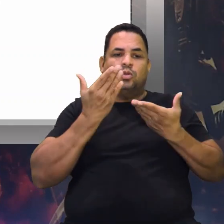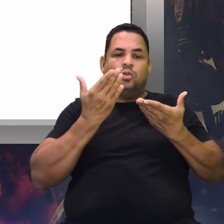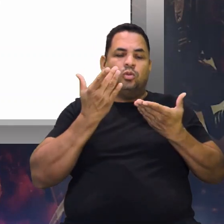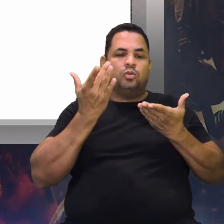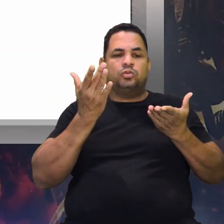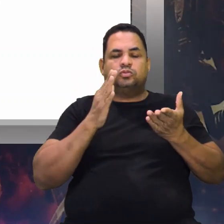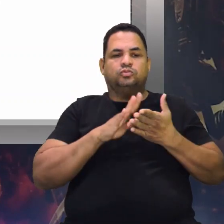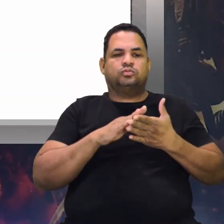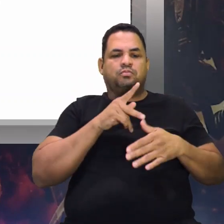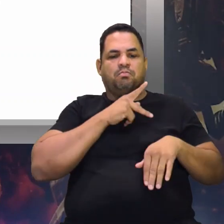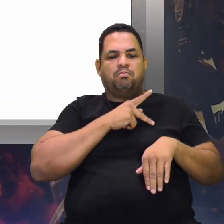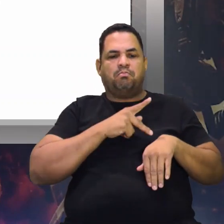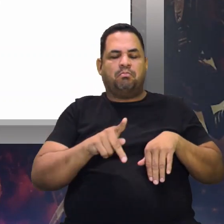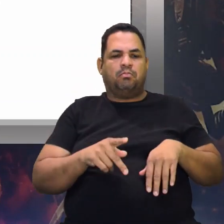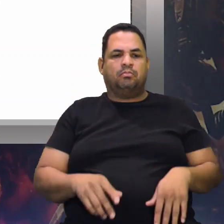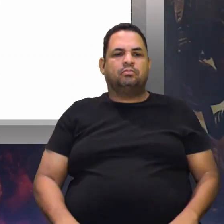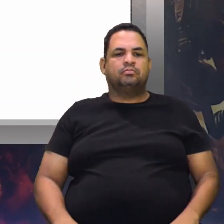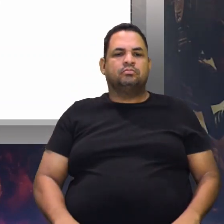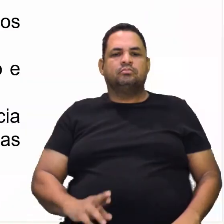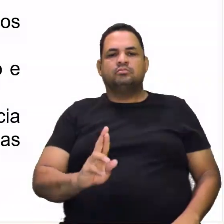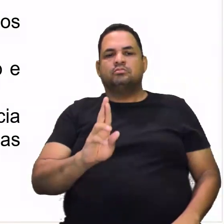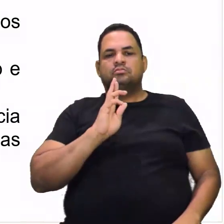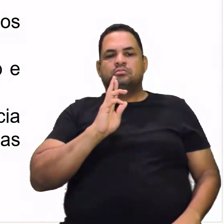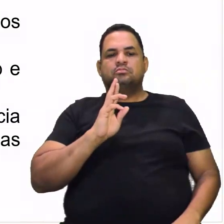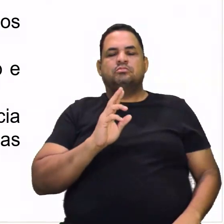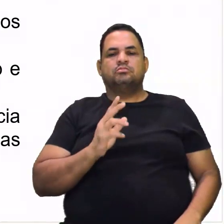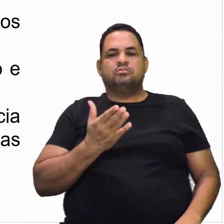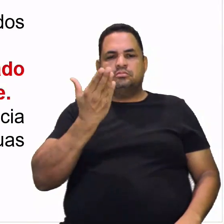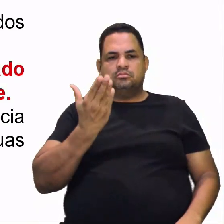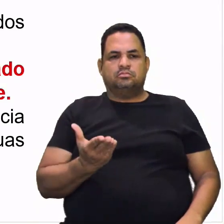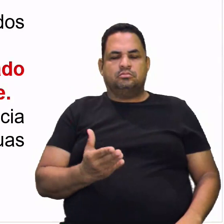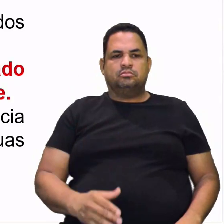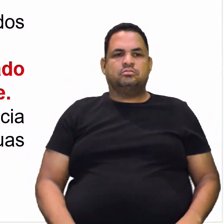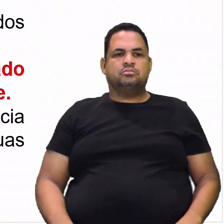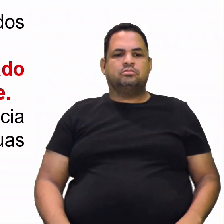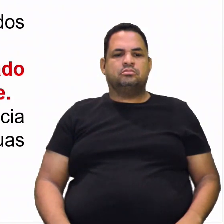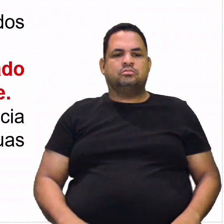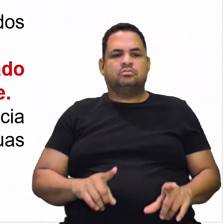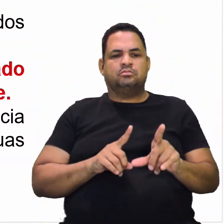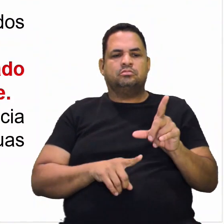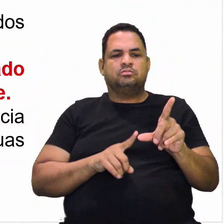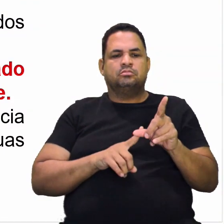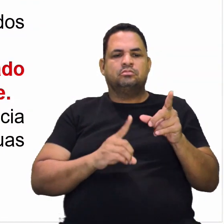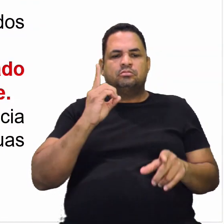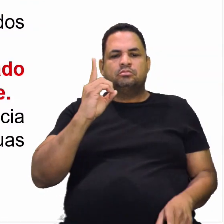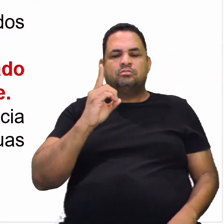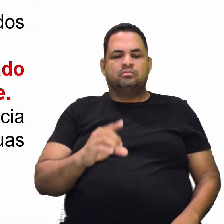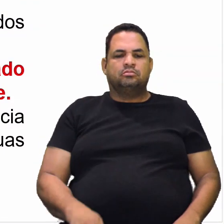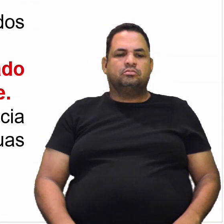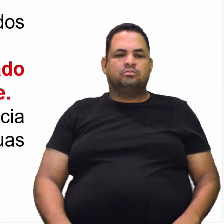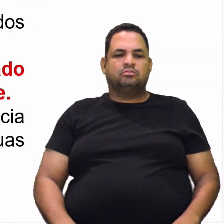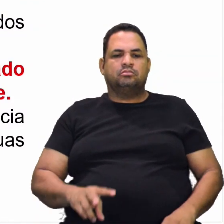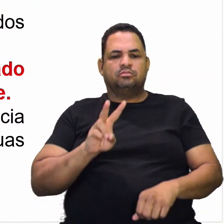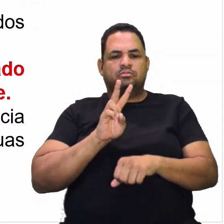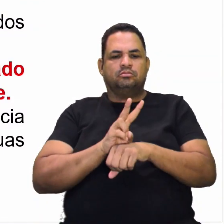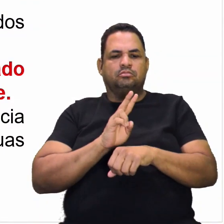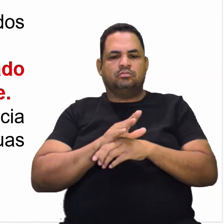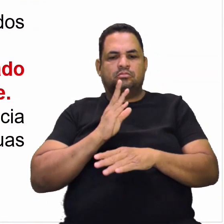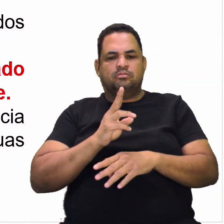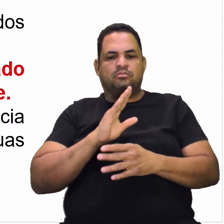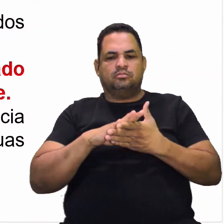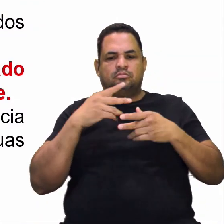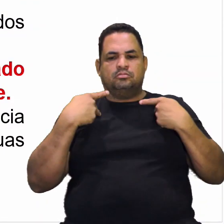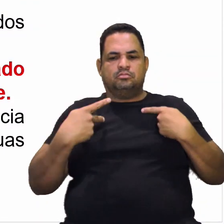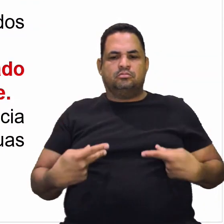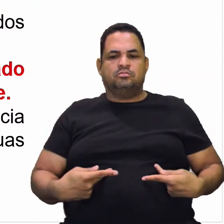Então, a resposta correta daí é a letra da tela para vocês, é a letra D, proteger e conservar o